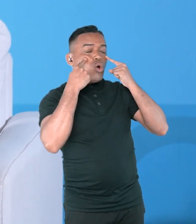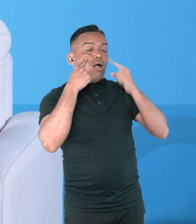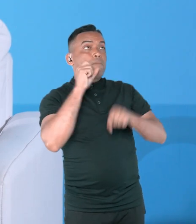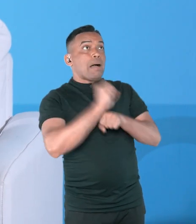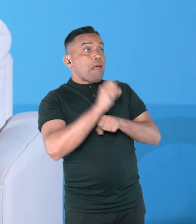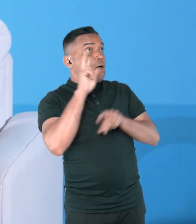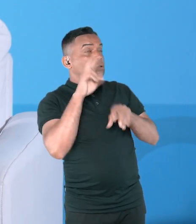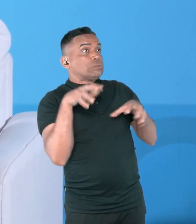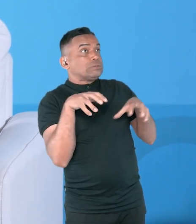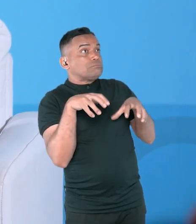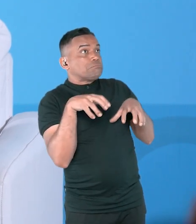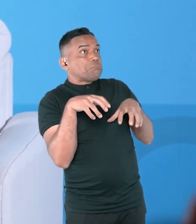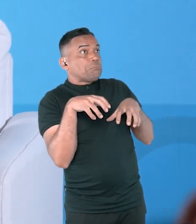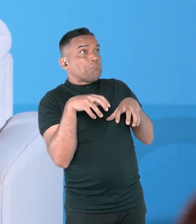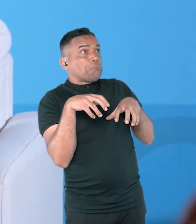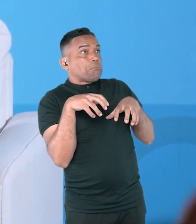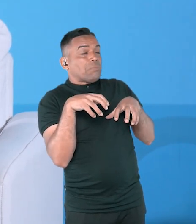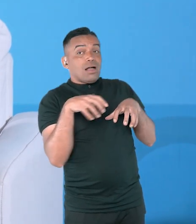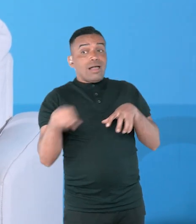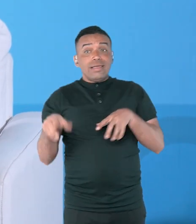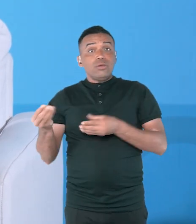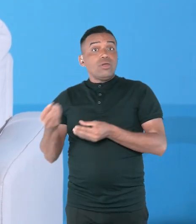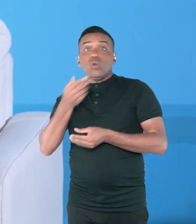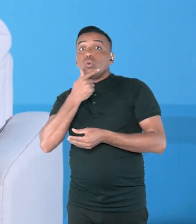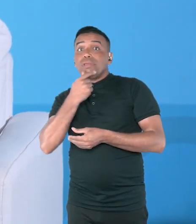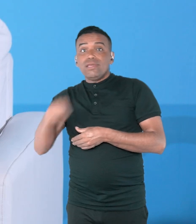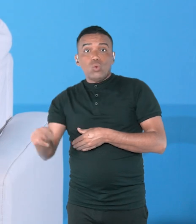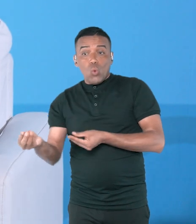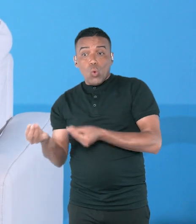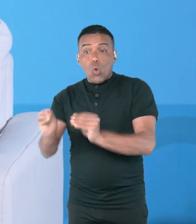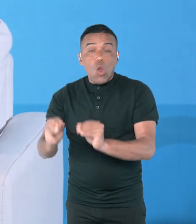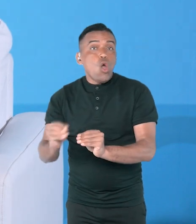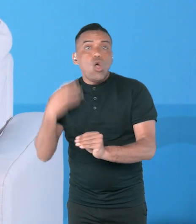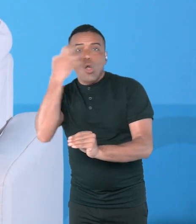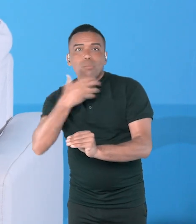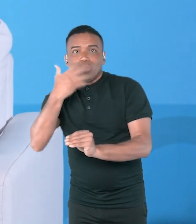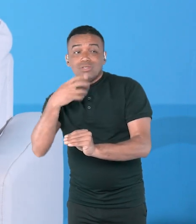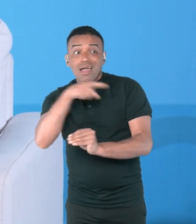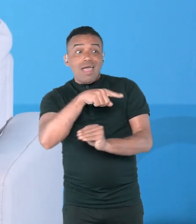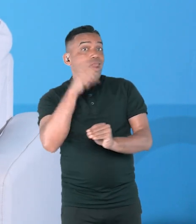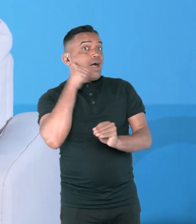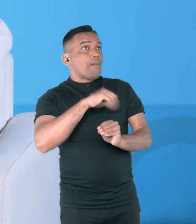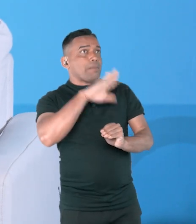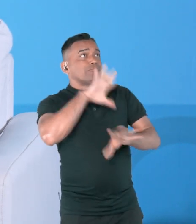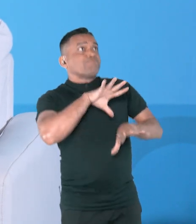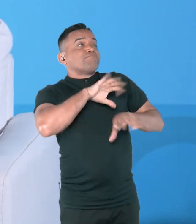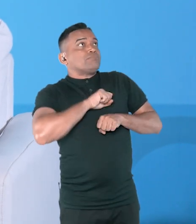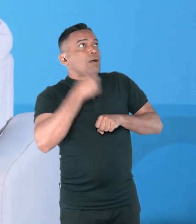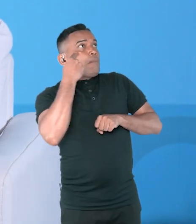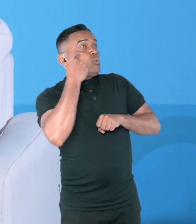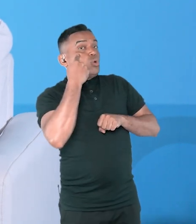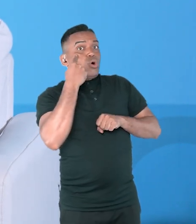dele tinha um olhar parado, um Alzheimer avançado, e o olhar dela mudou. E ele